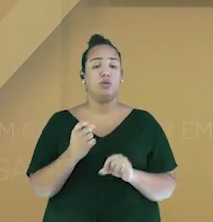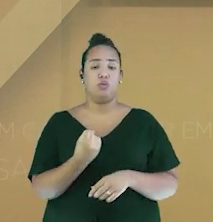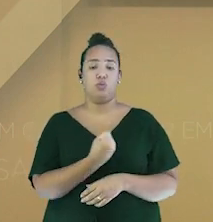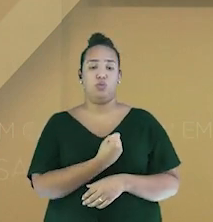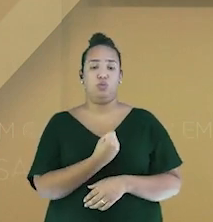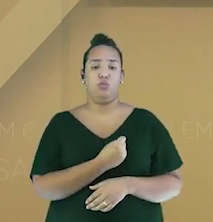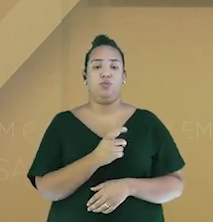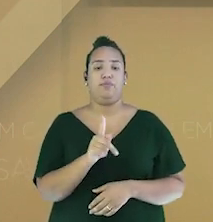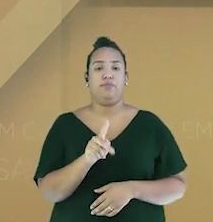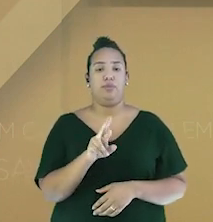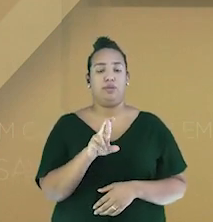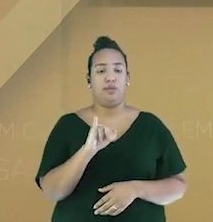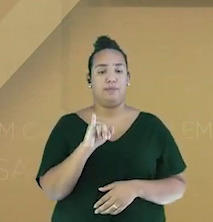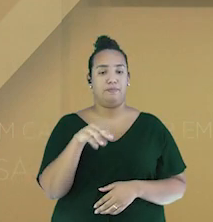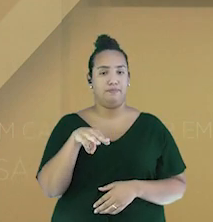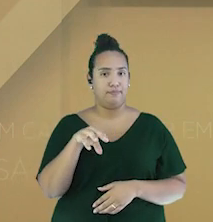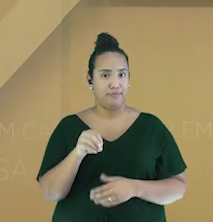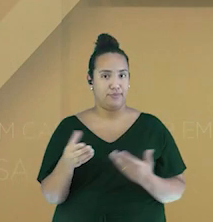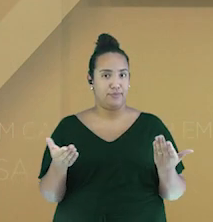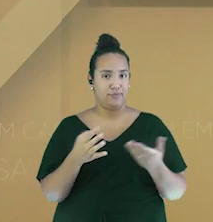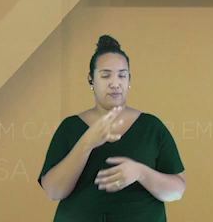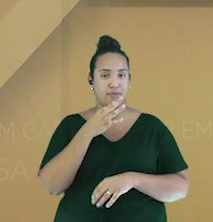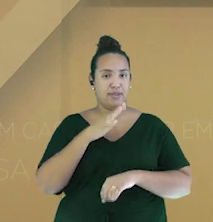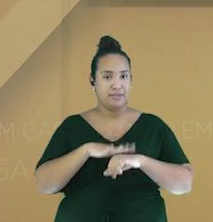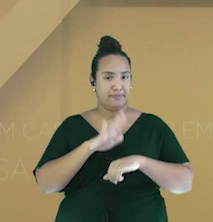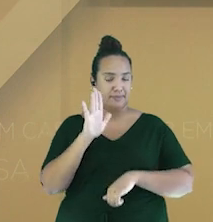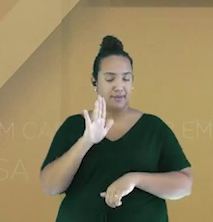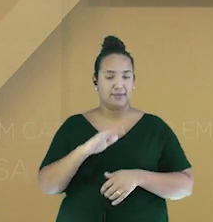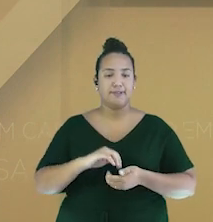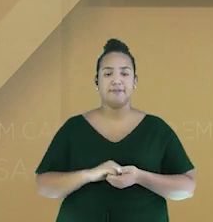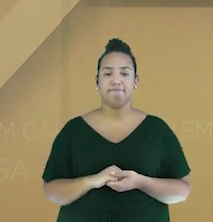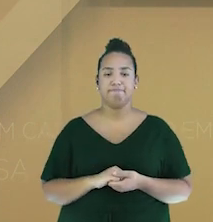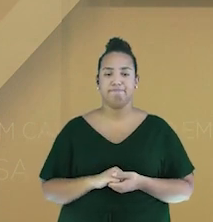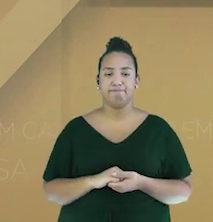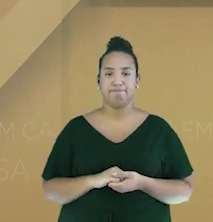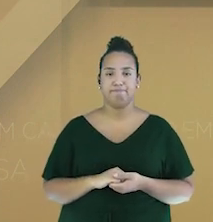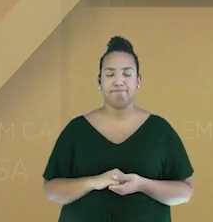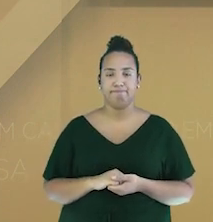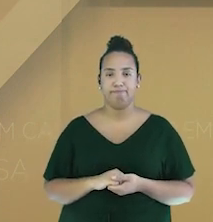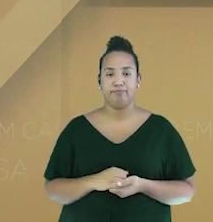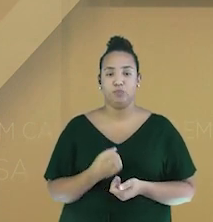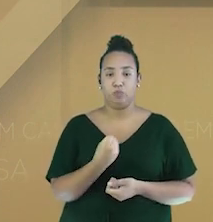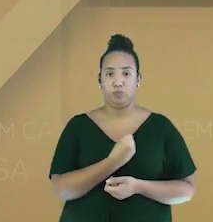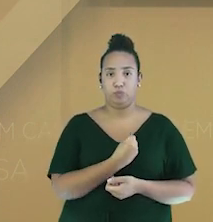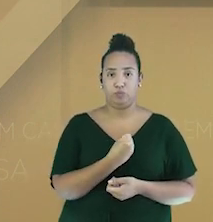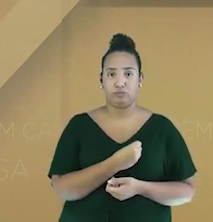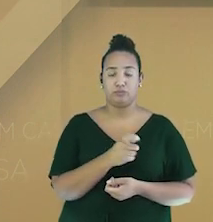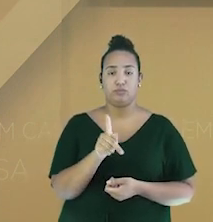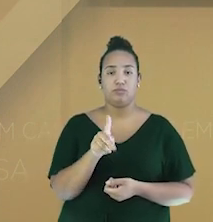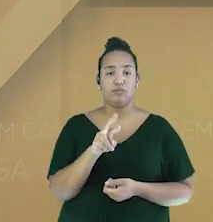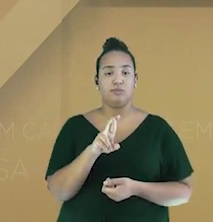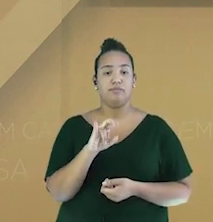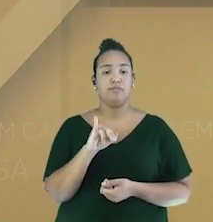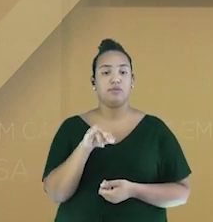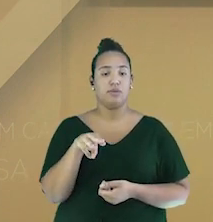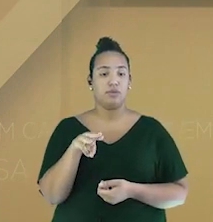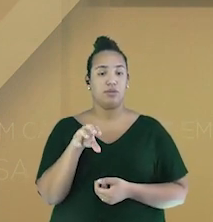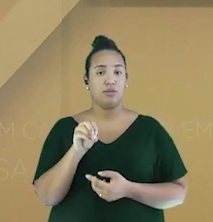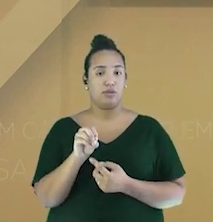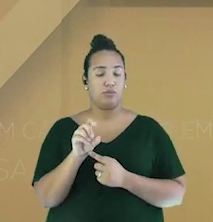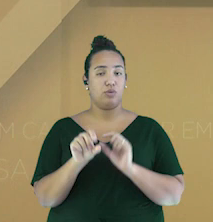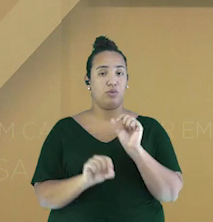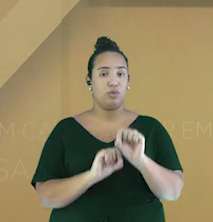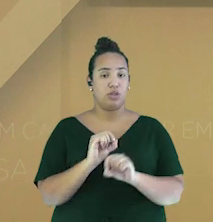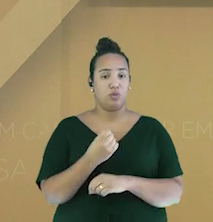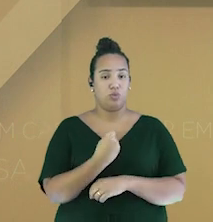primo. Vamos conhecer um pouco mais dessa classificação. O número primo é aquele número